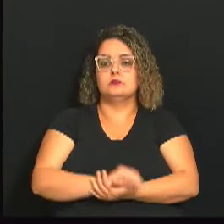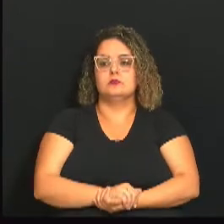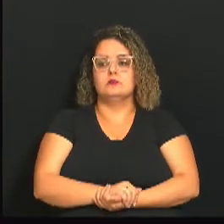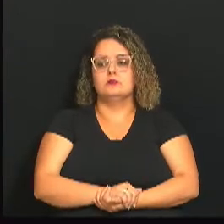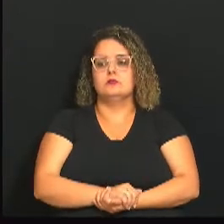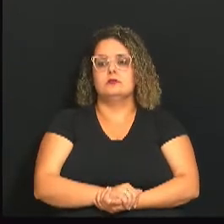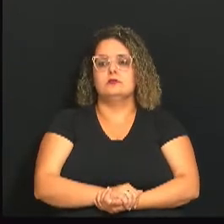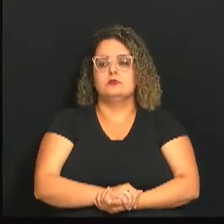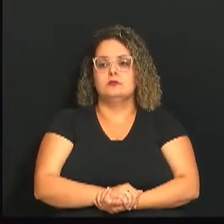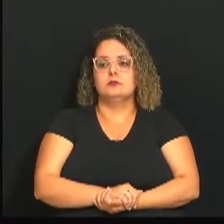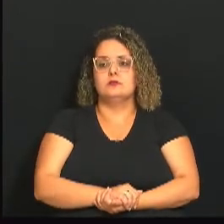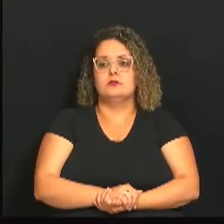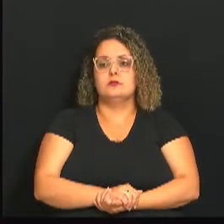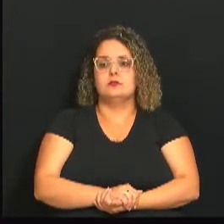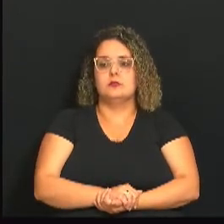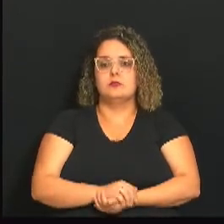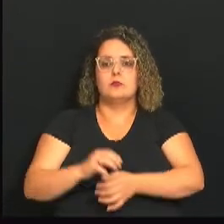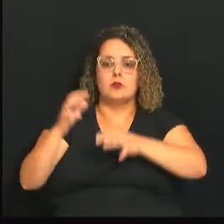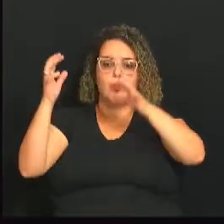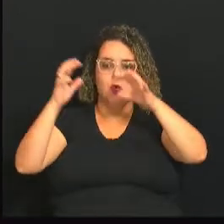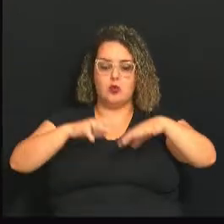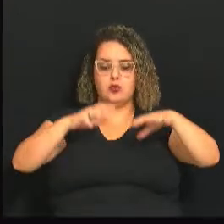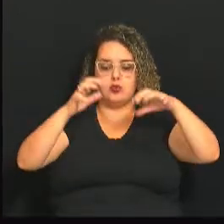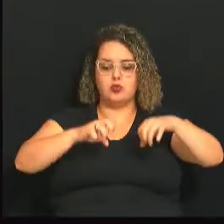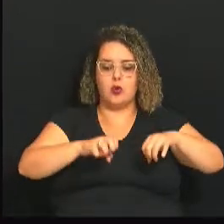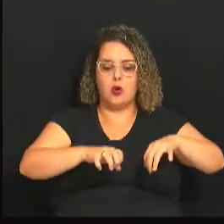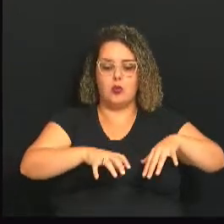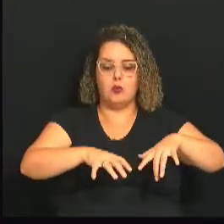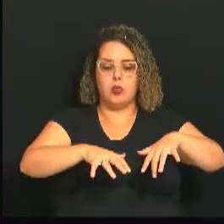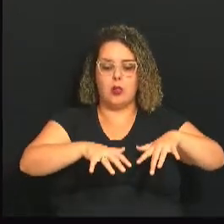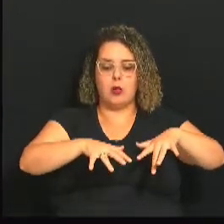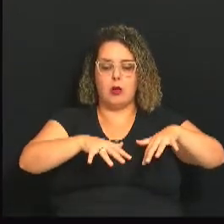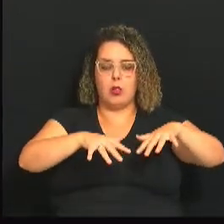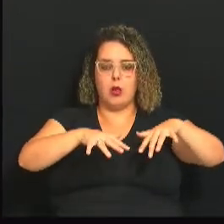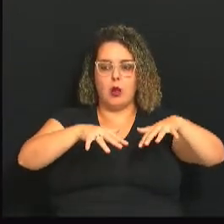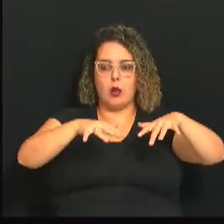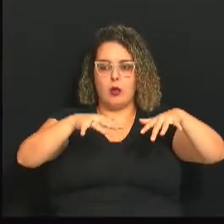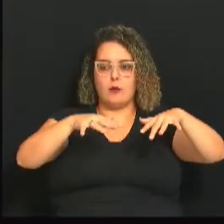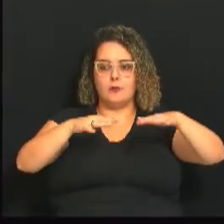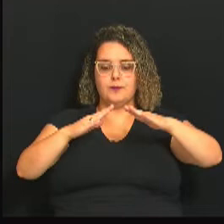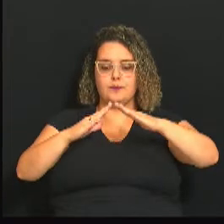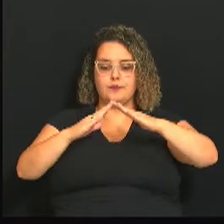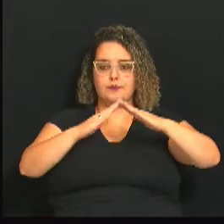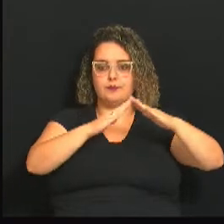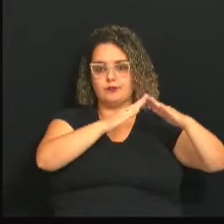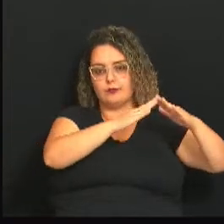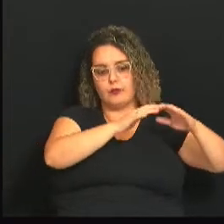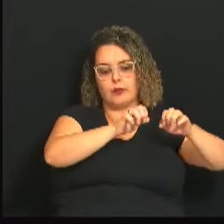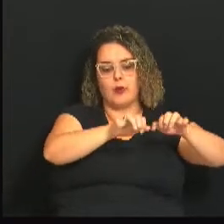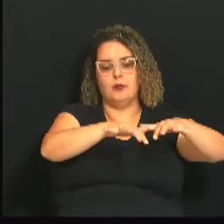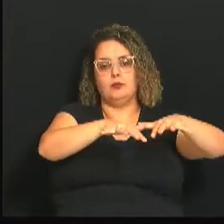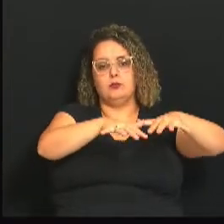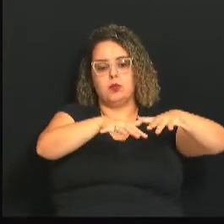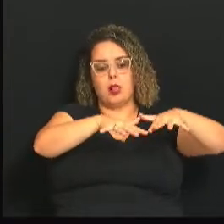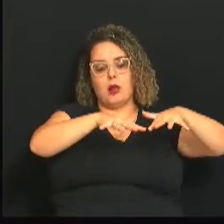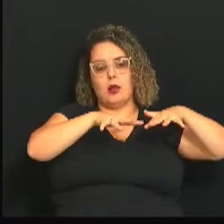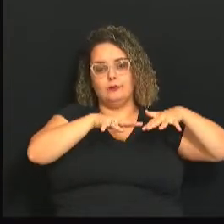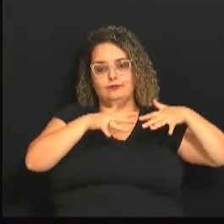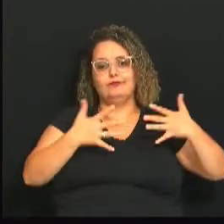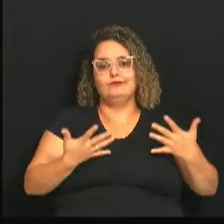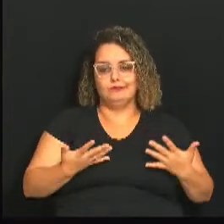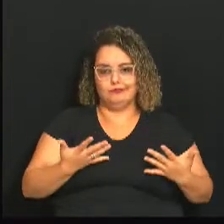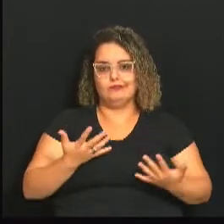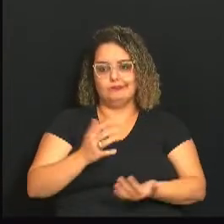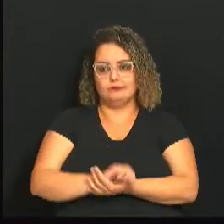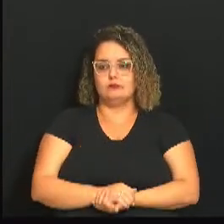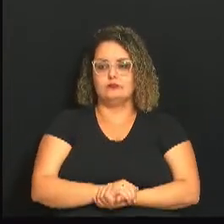havendo refluxo da água e cerca de 5, 6 casas estão sendo inundadas a cada chuva forte que acontece.